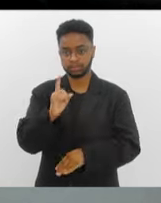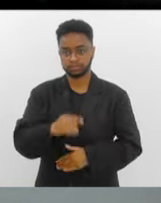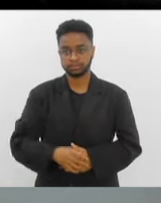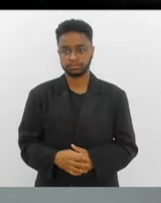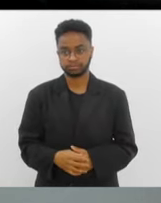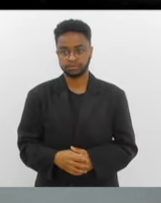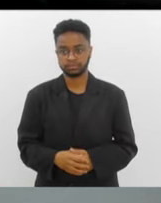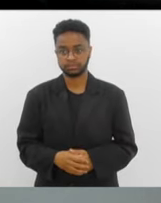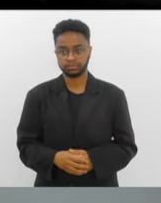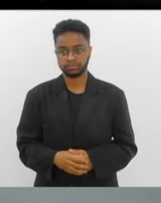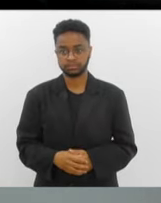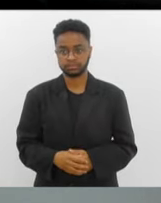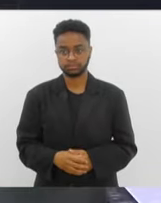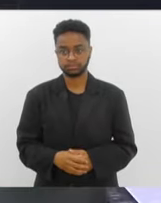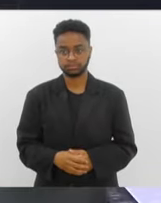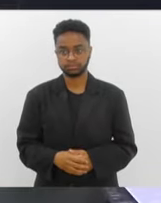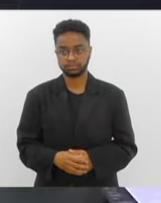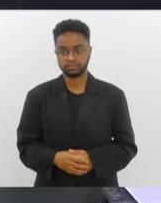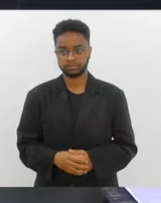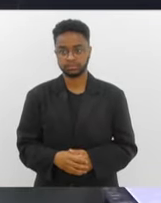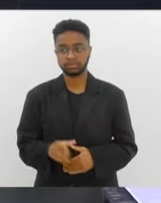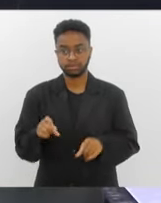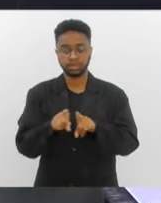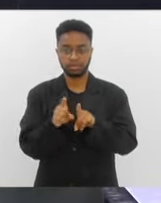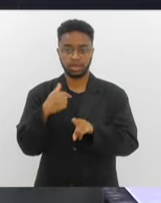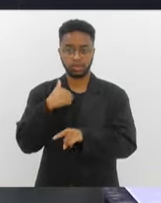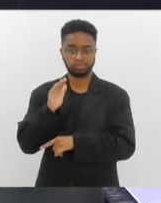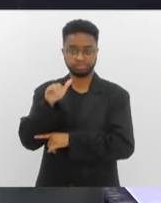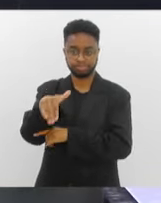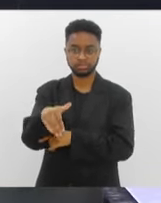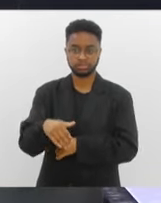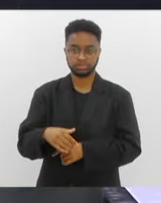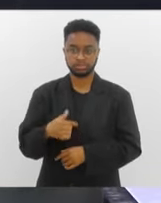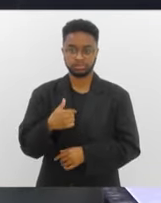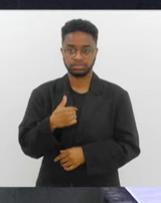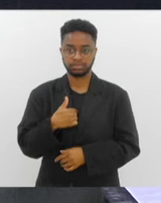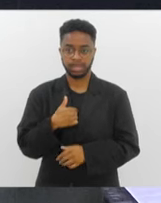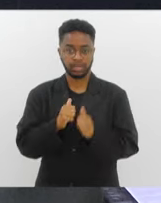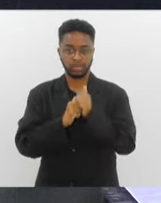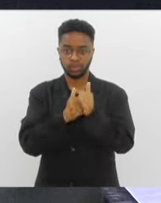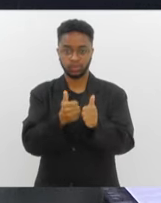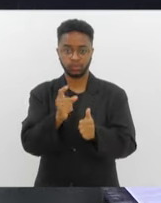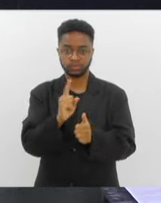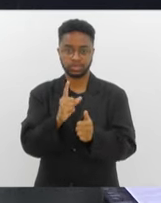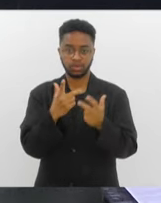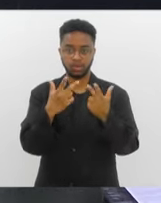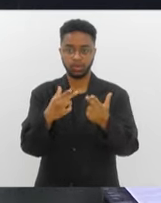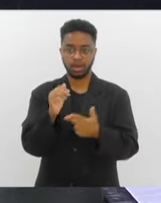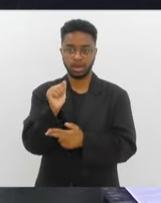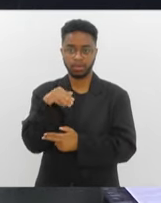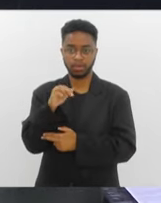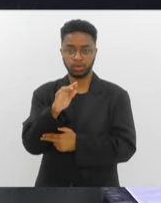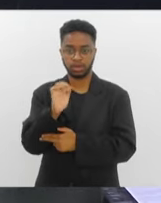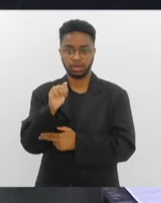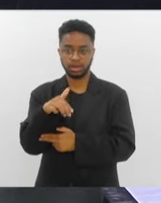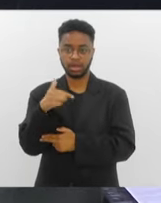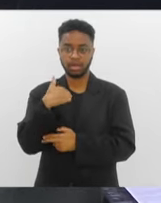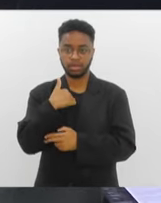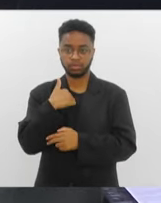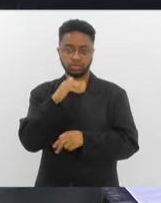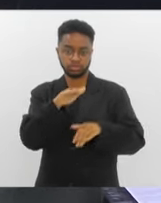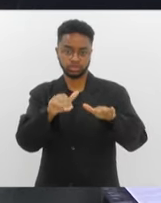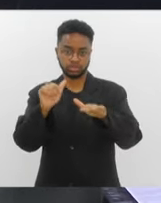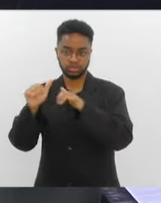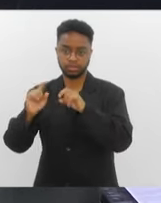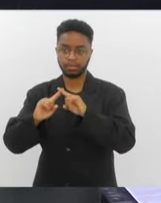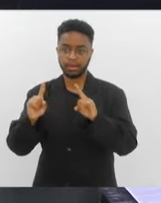me também desculpa aqui que eu não... Eu fui pro lado. Não segui também a regra aqui que o deputado Rodrigo Amorim está habituado, eu fui olhando e chamando. Mas, de qualquer maneira,